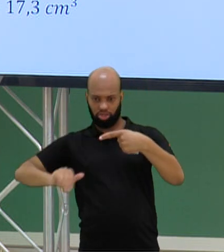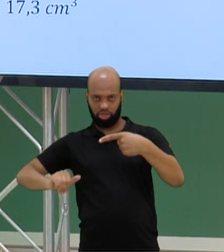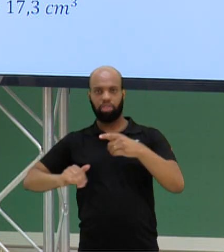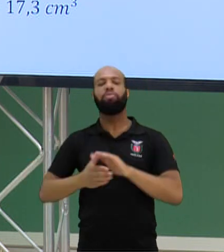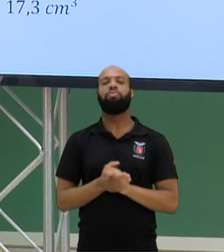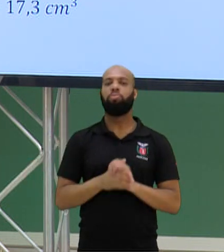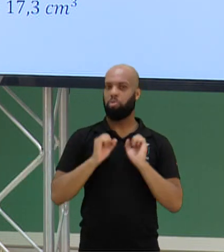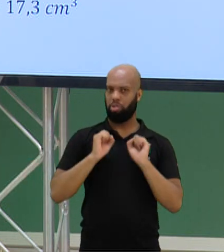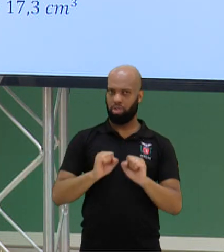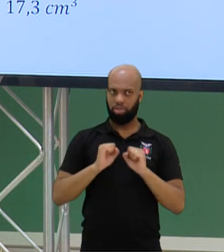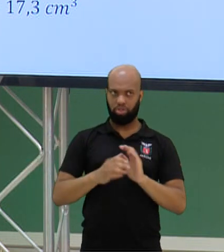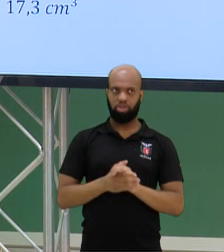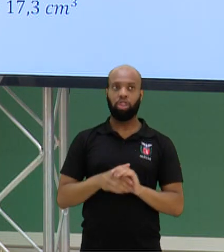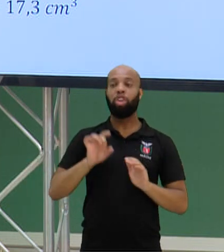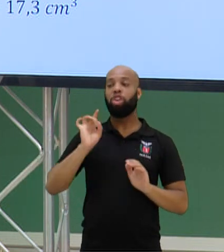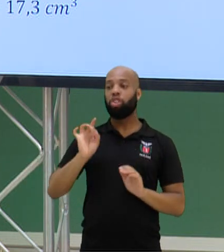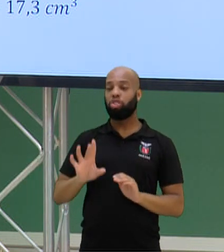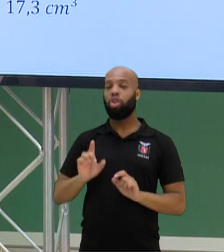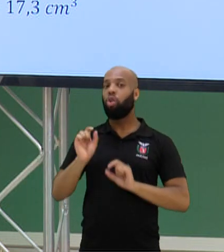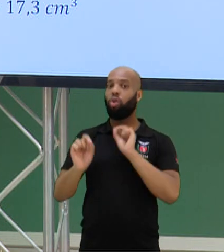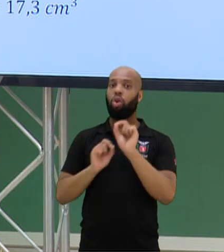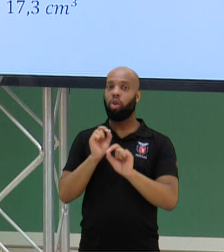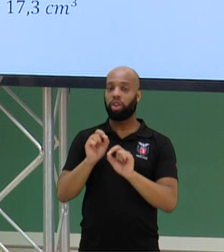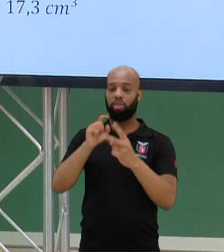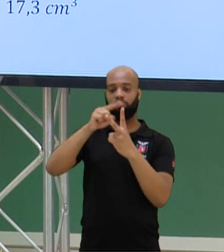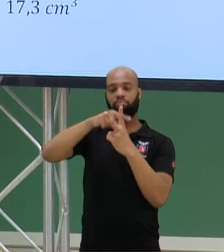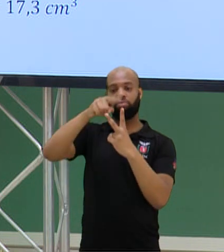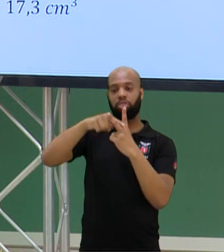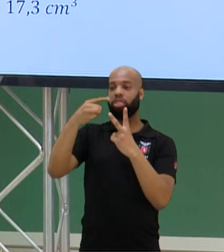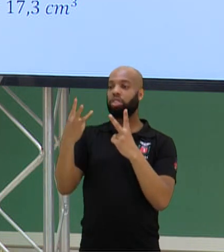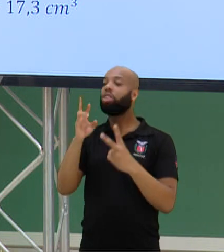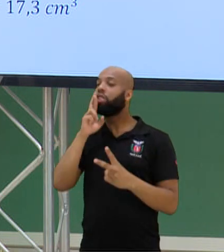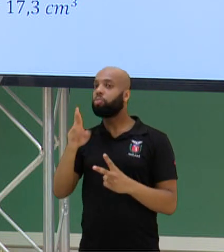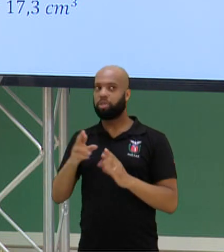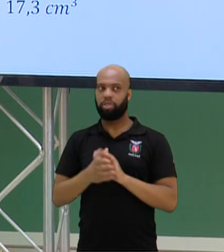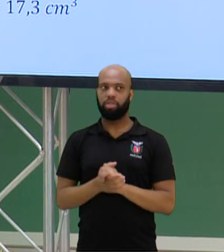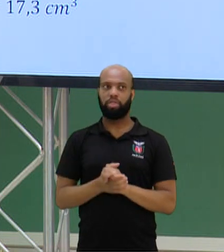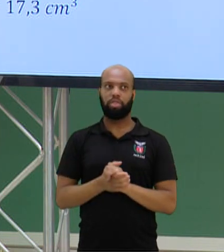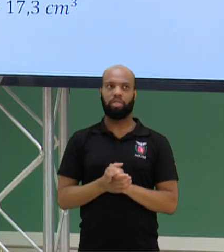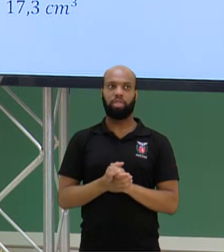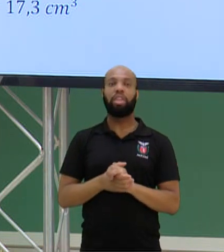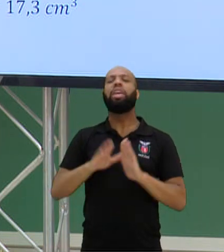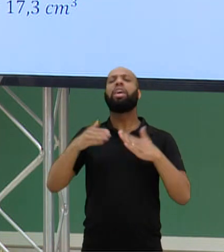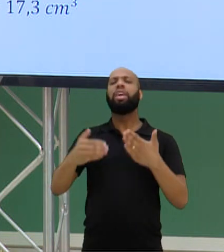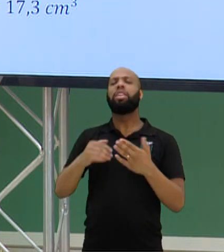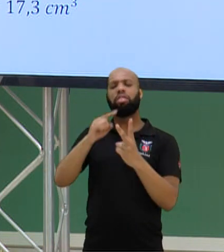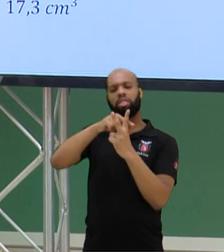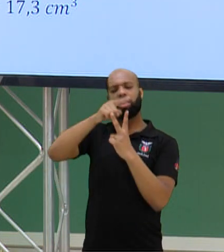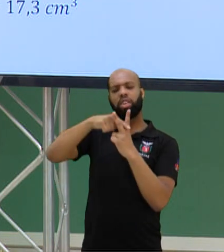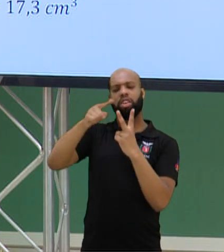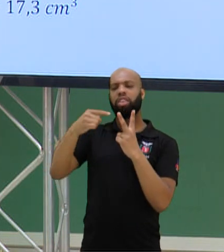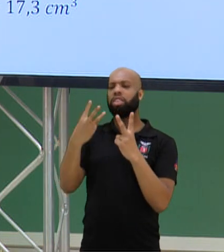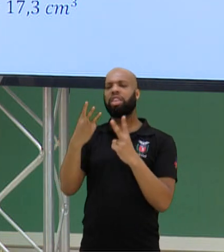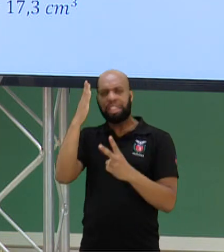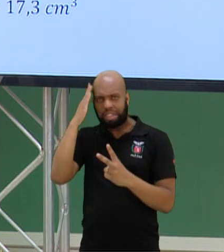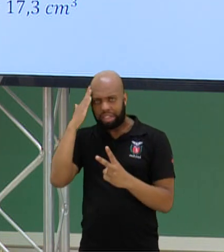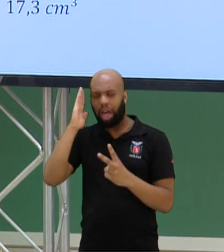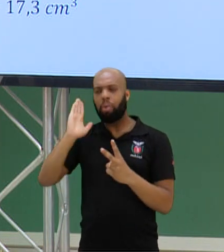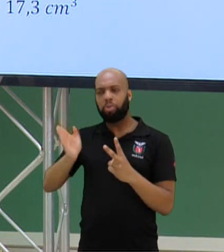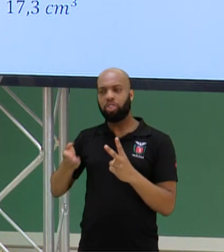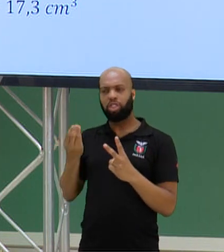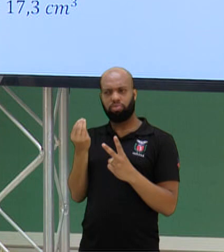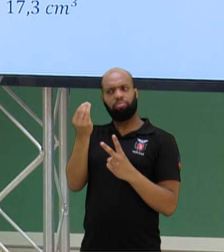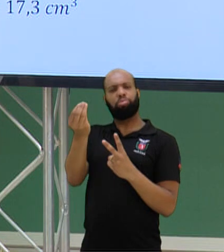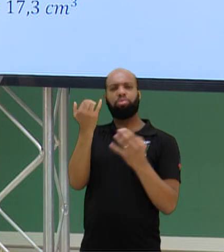aqui embaixo, vai sobrar raiz de 3. Então, sobrando raiz de 3, quanto que vale raiz de 3? Que o enunciado deu 1,73